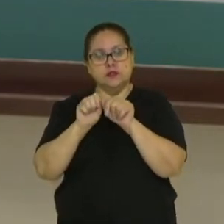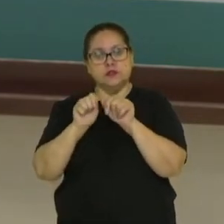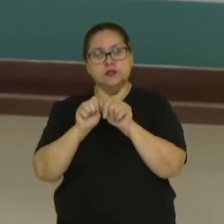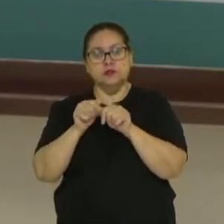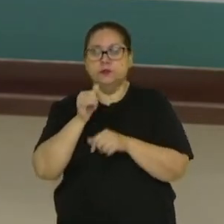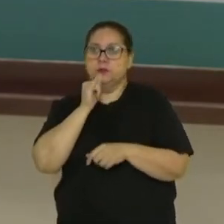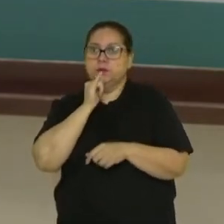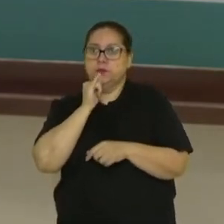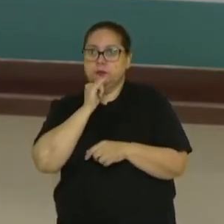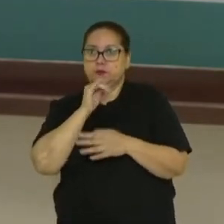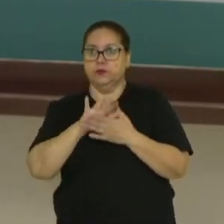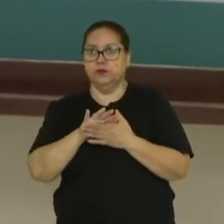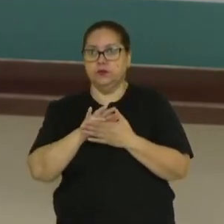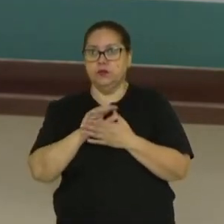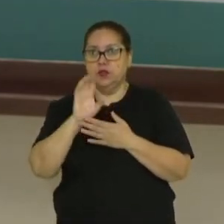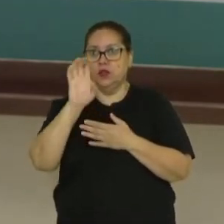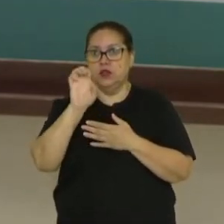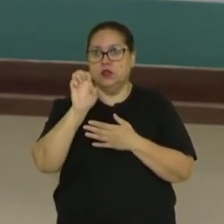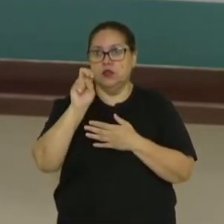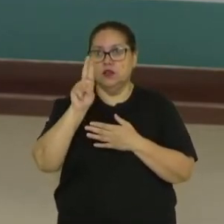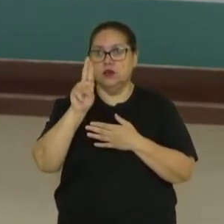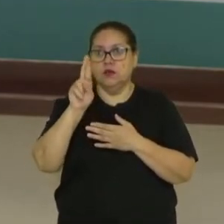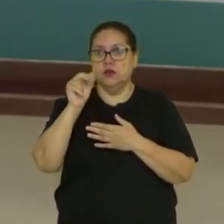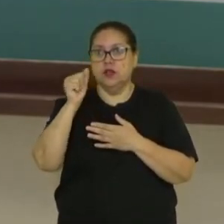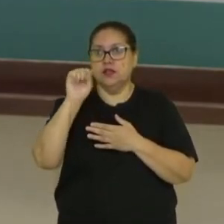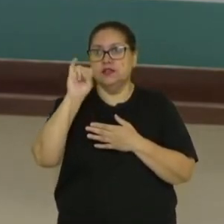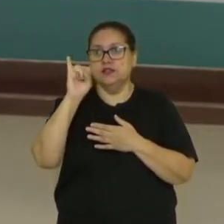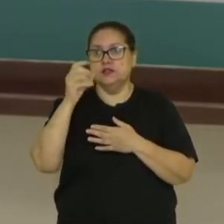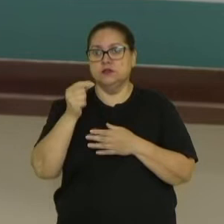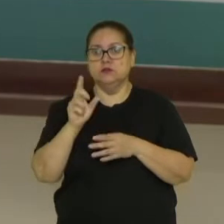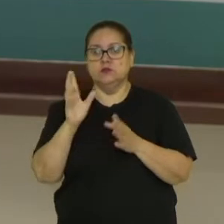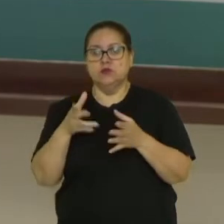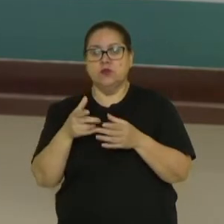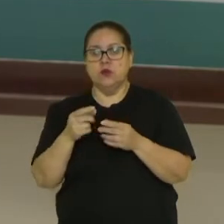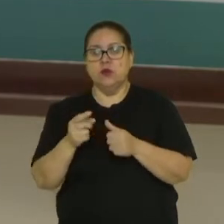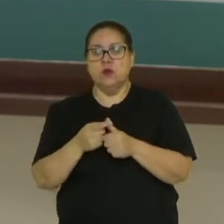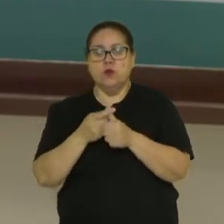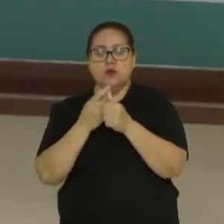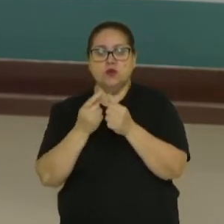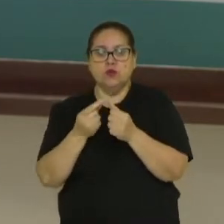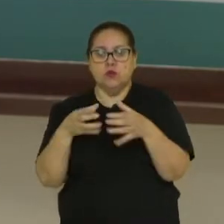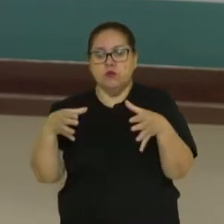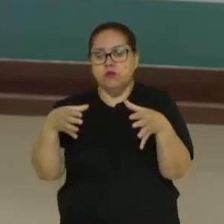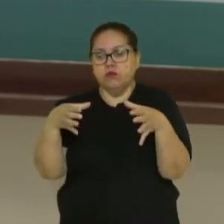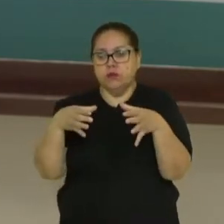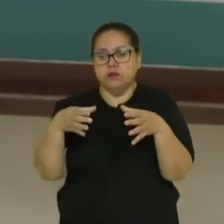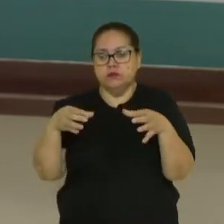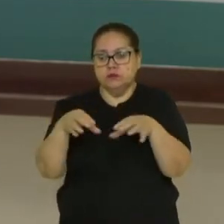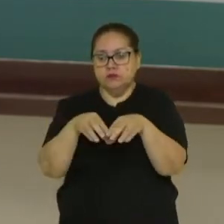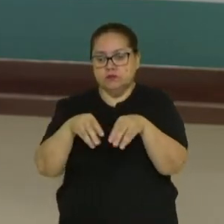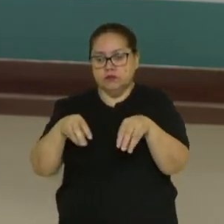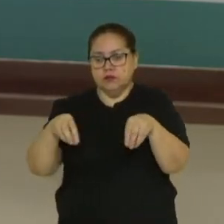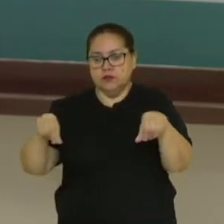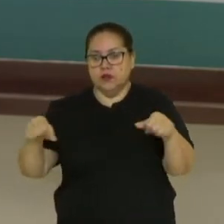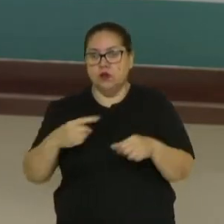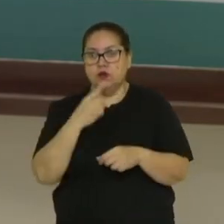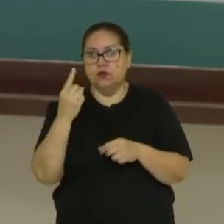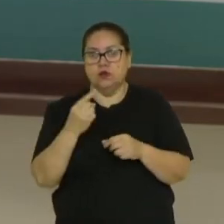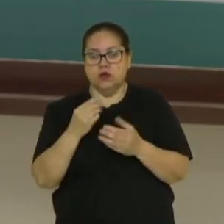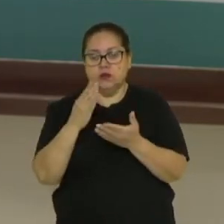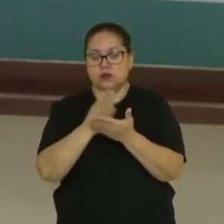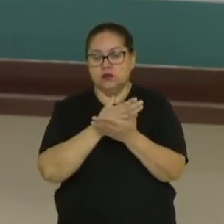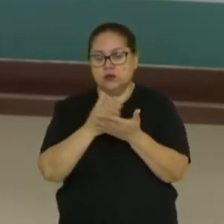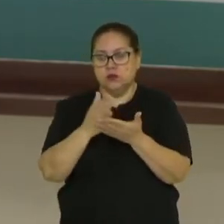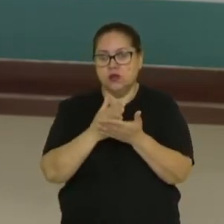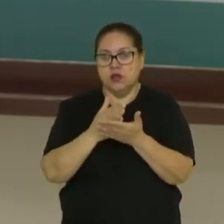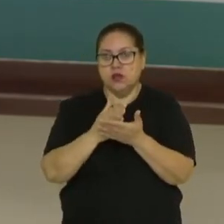por exemplo, a Eurásia tem a ver então com ser uma única massa de terras, porém divide-se em Europa e